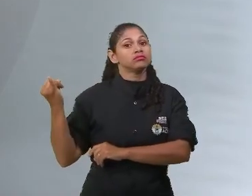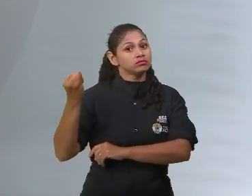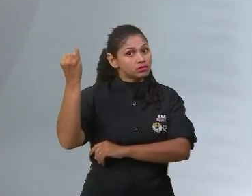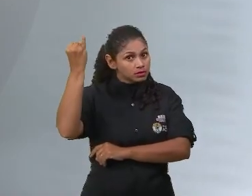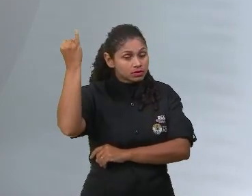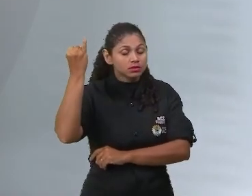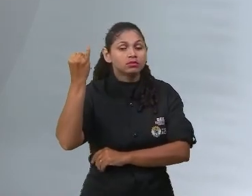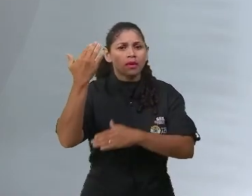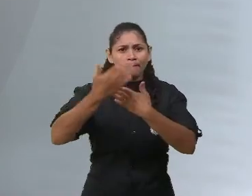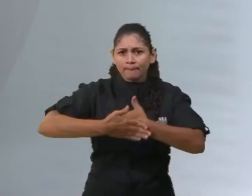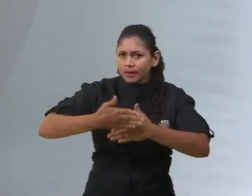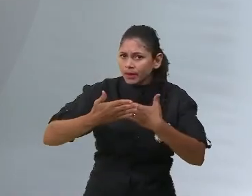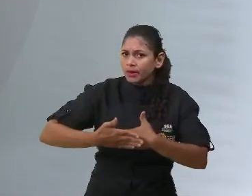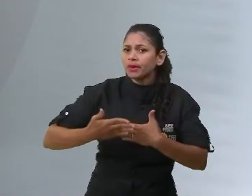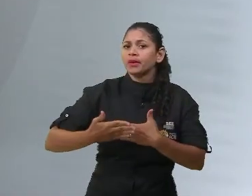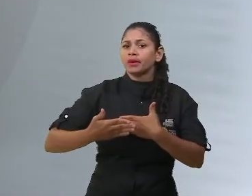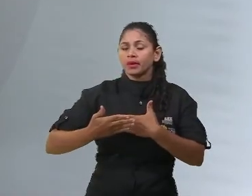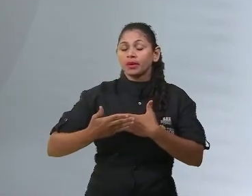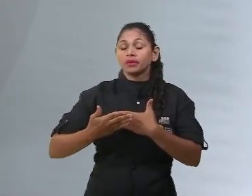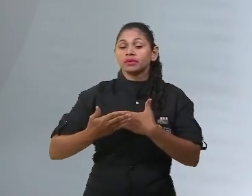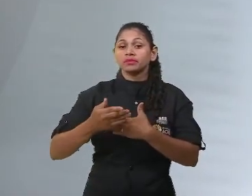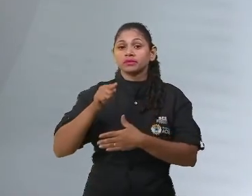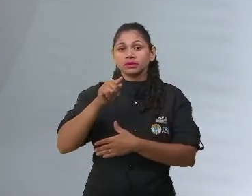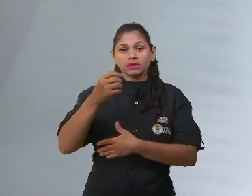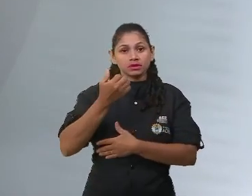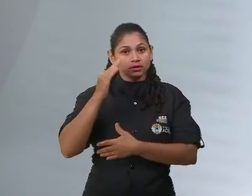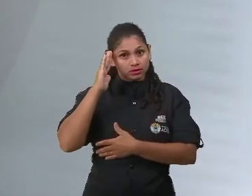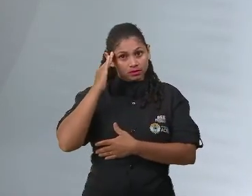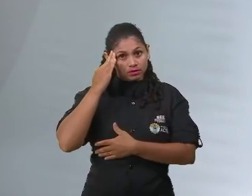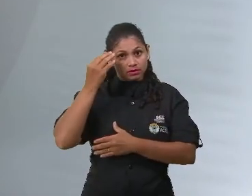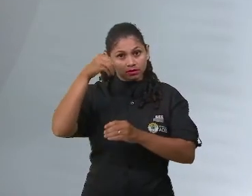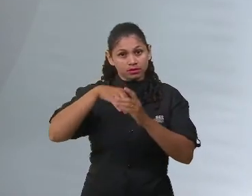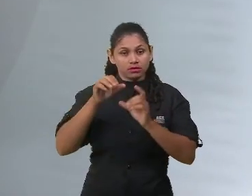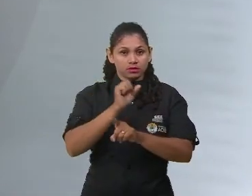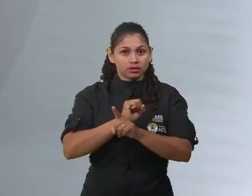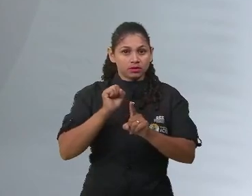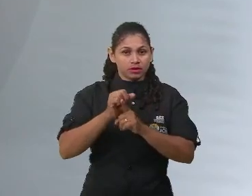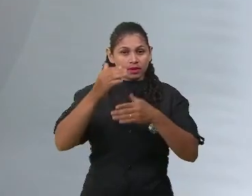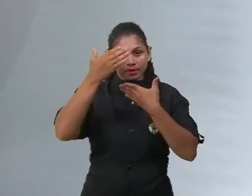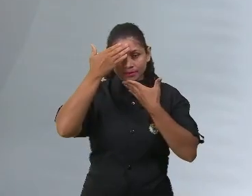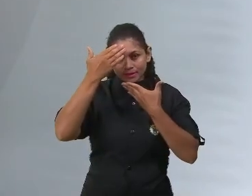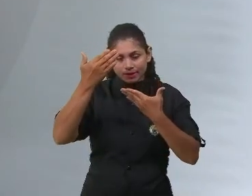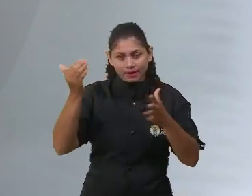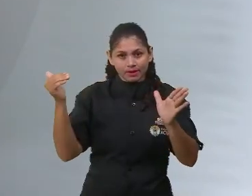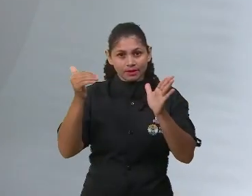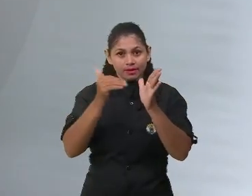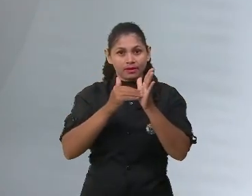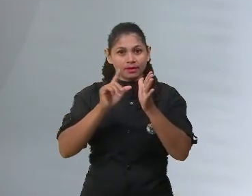você se entender dentro da sociedade, ok? Muito obrigada, até a próxima.